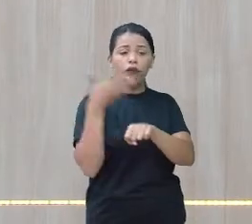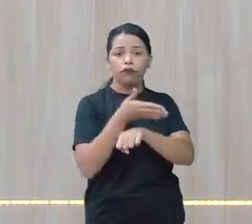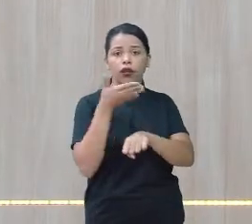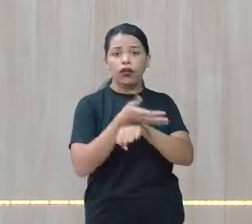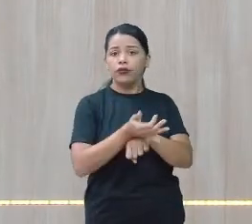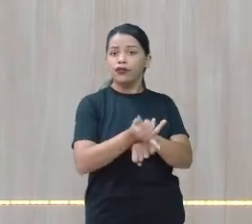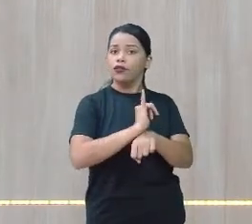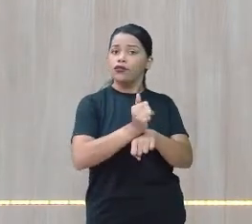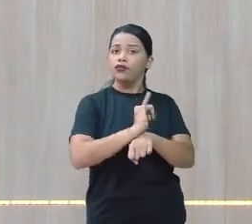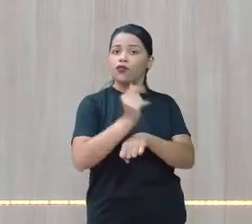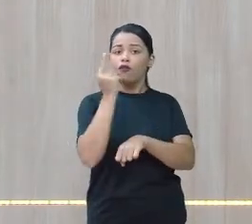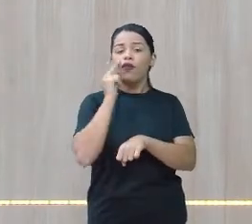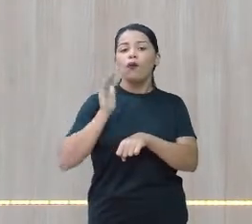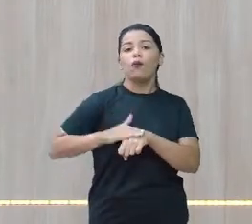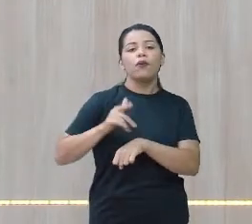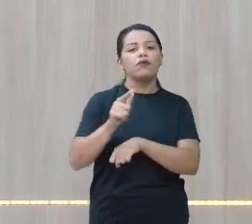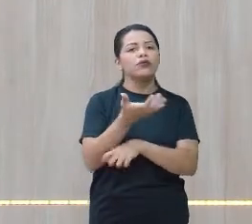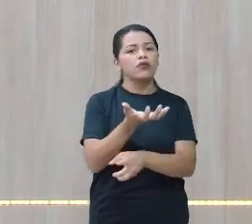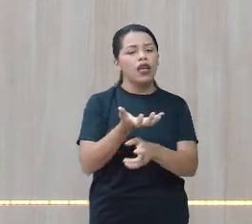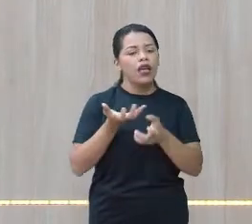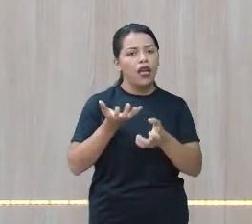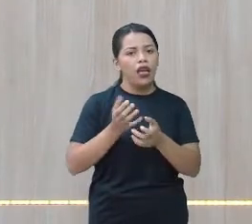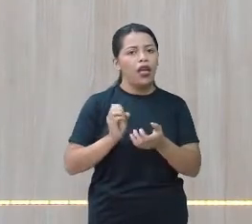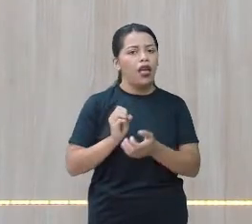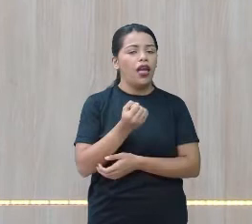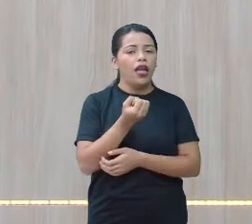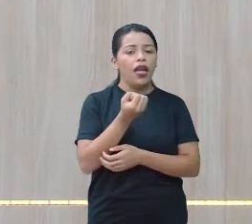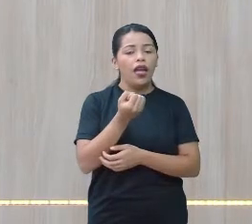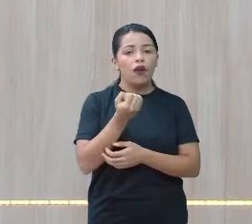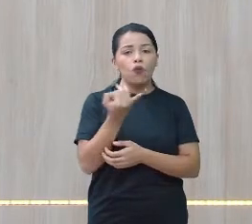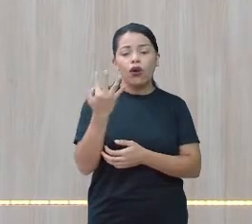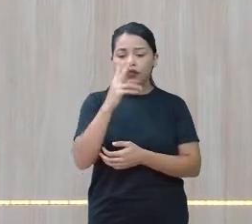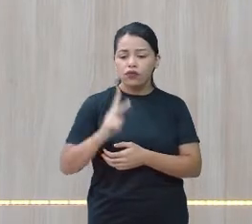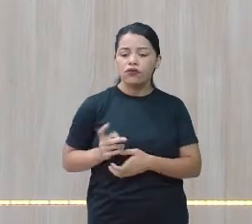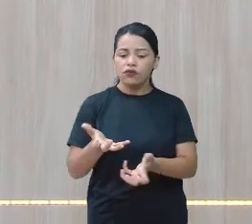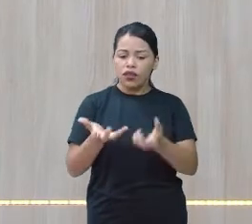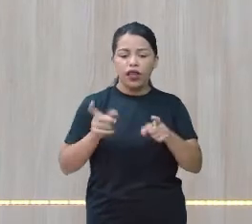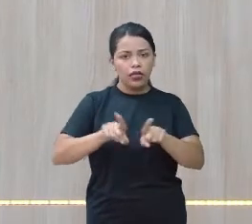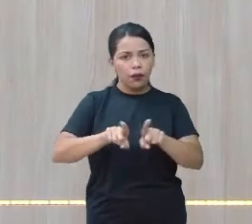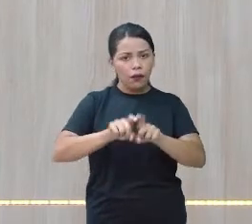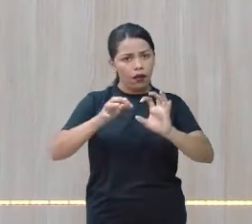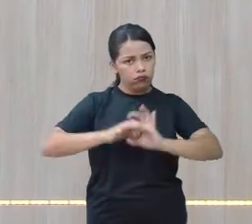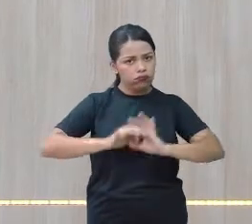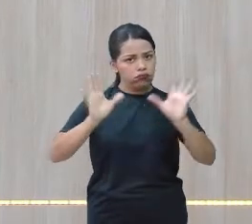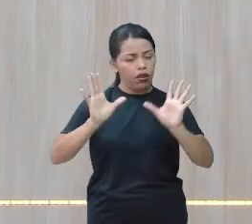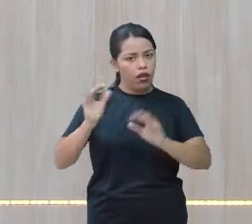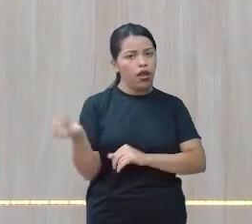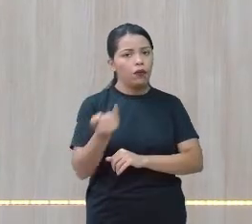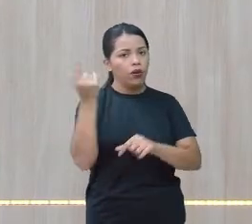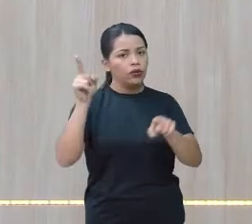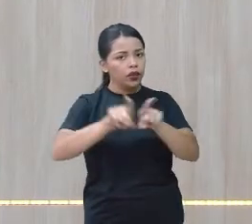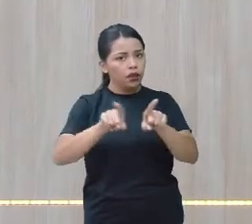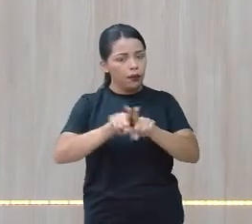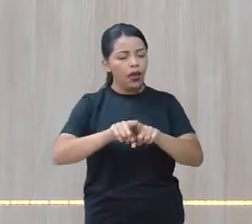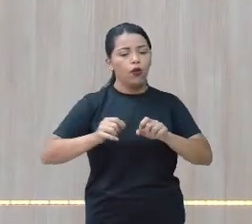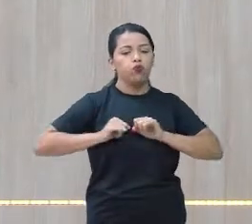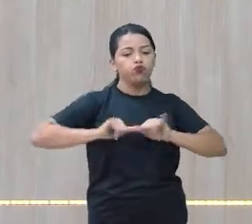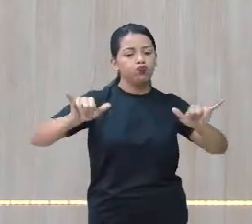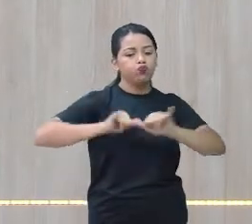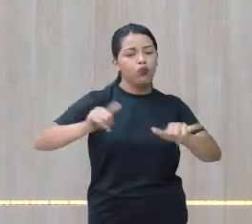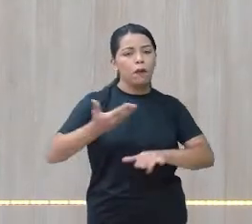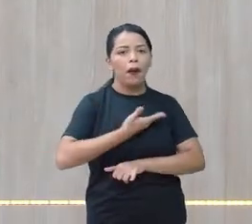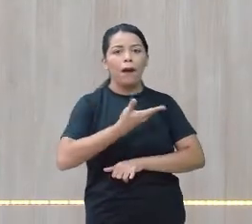olha o momento que vocês quiserem, quantas vezes vocês quiserem. É importante também falar para os amigos, assistiu a aula agora ao vivo,